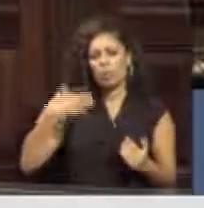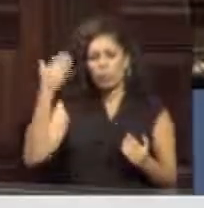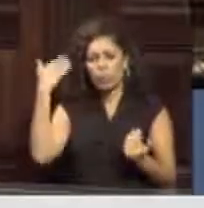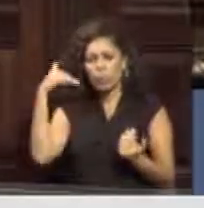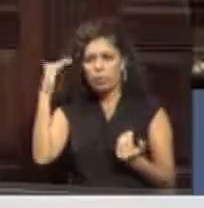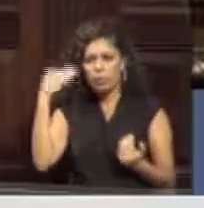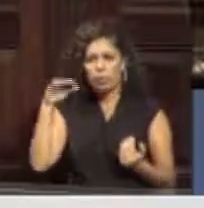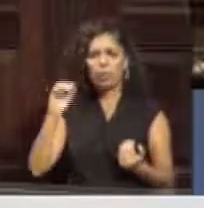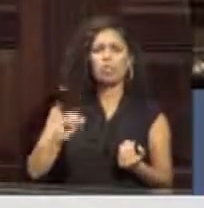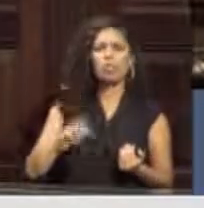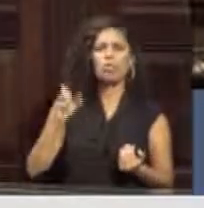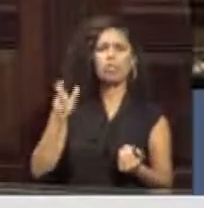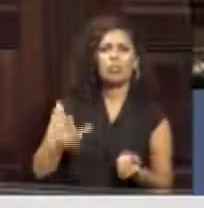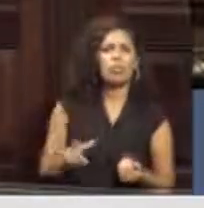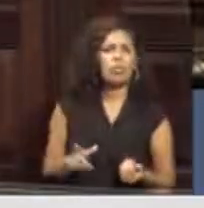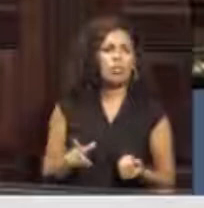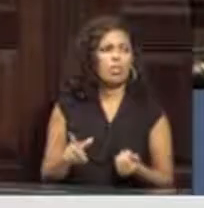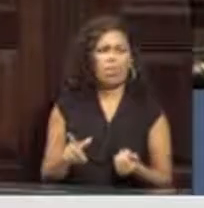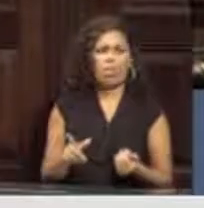ser realmente